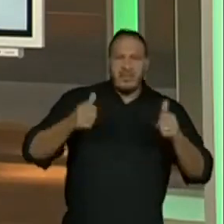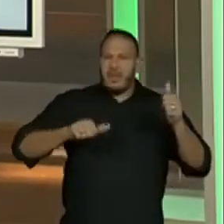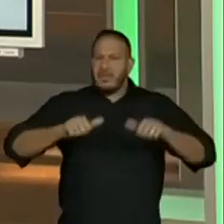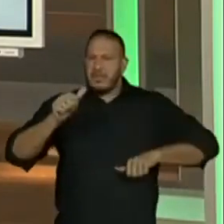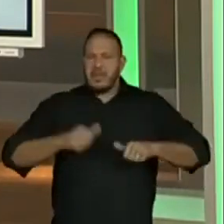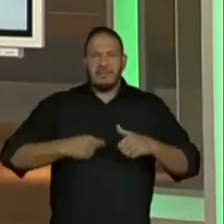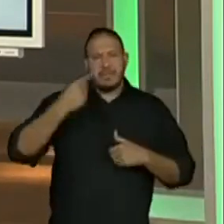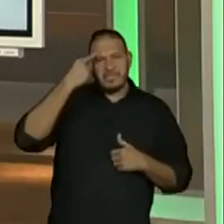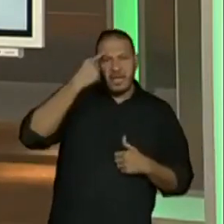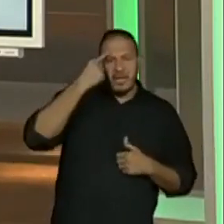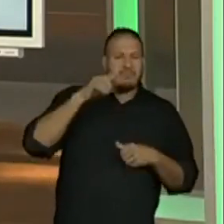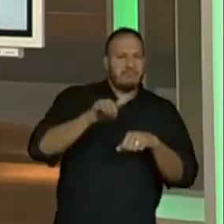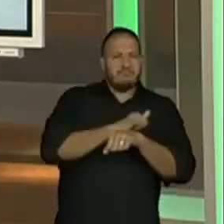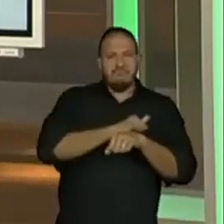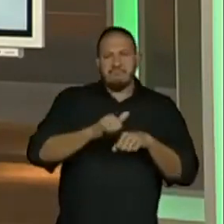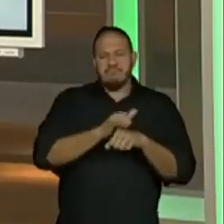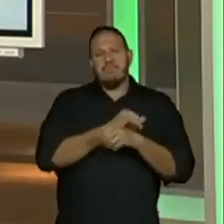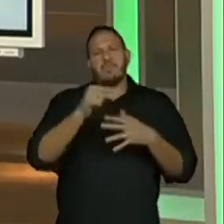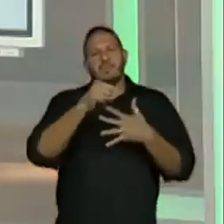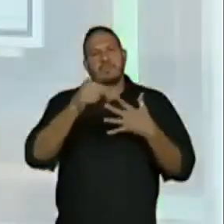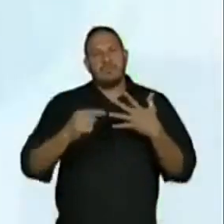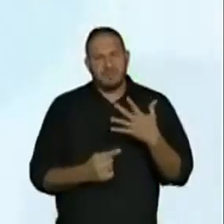coisas. Vamos lá.